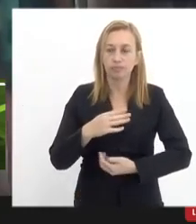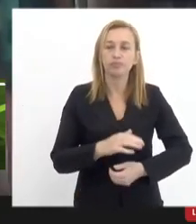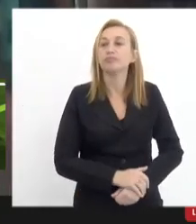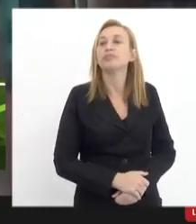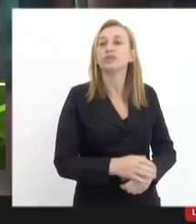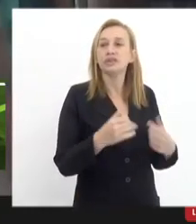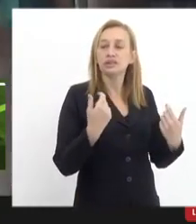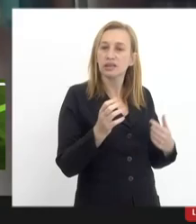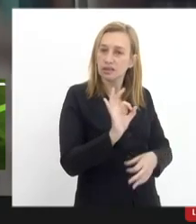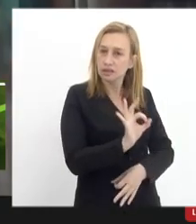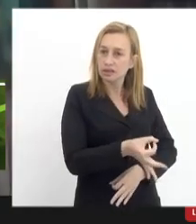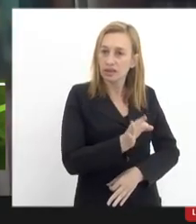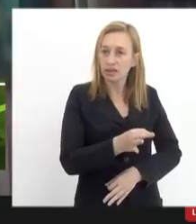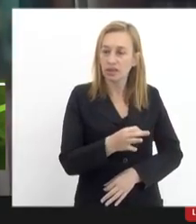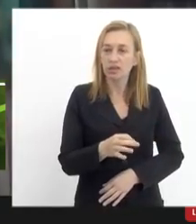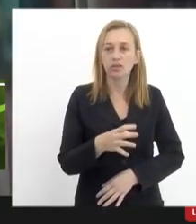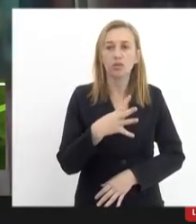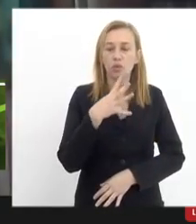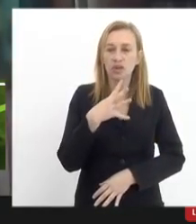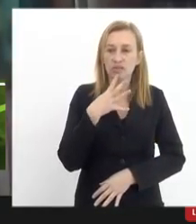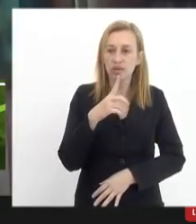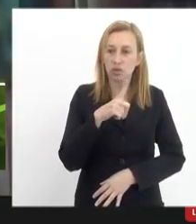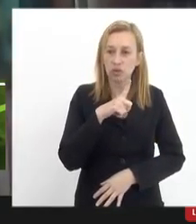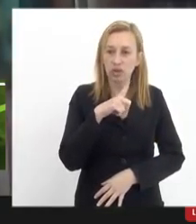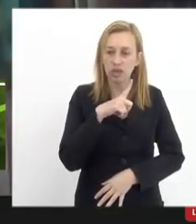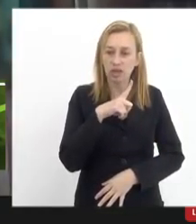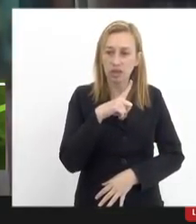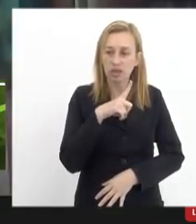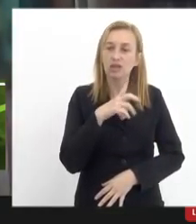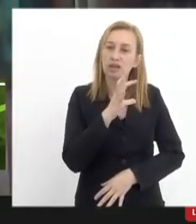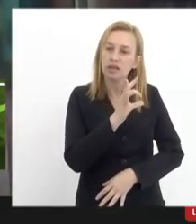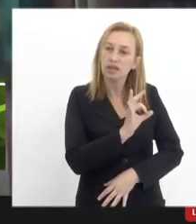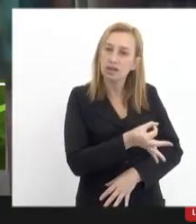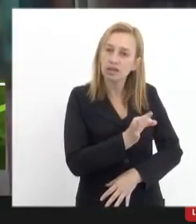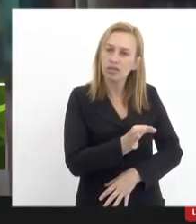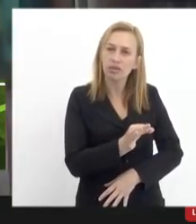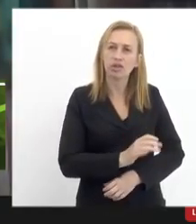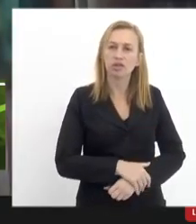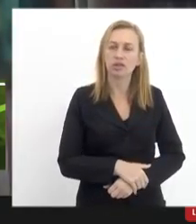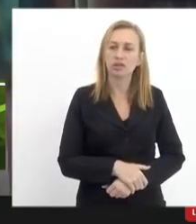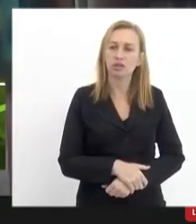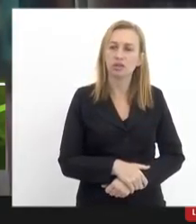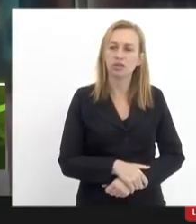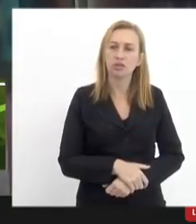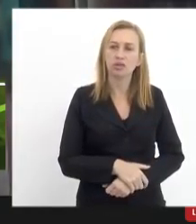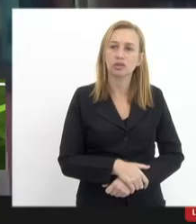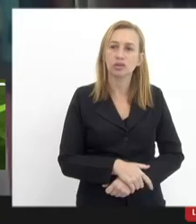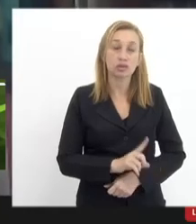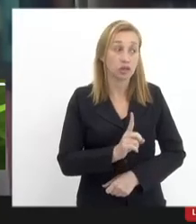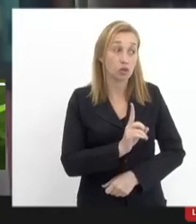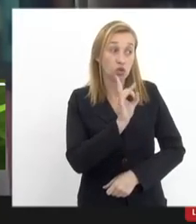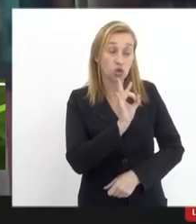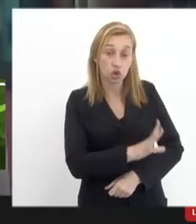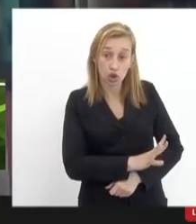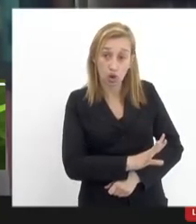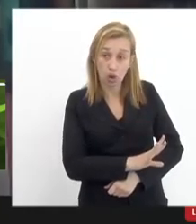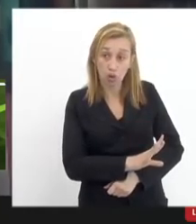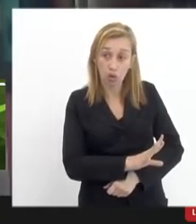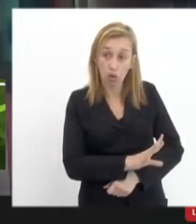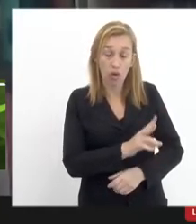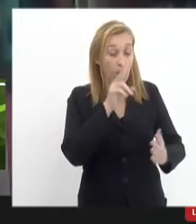que, na medida que a gente tenha conhecimento delas, automaticamente a gente não só faz